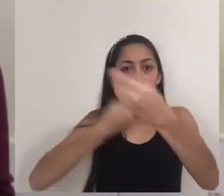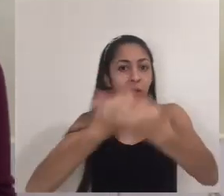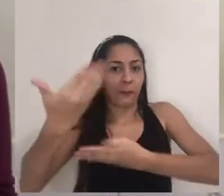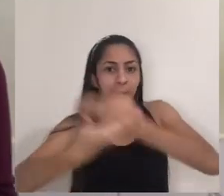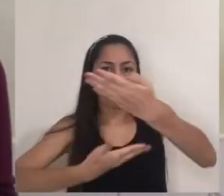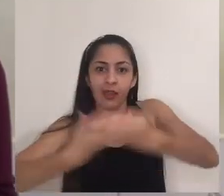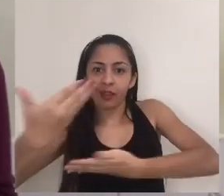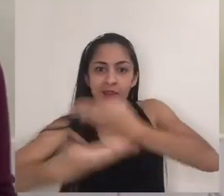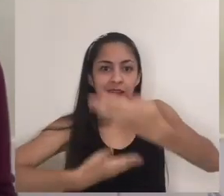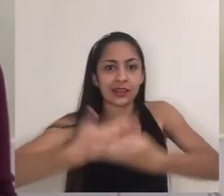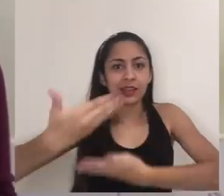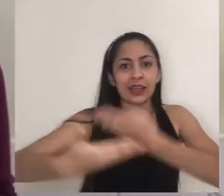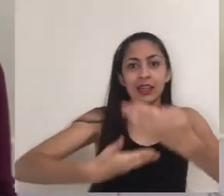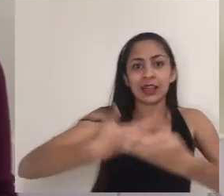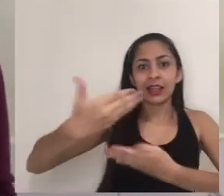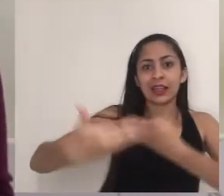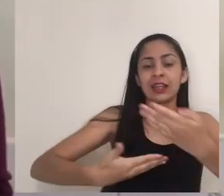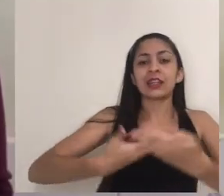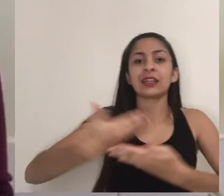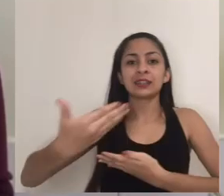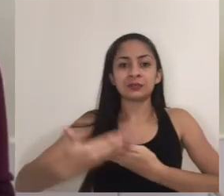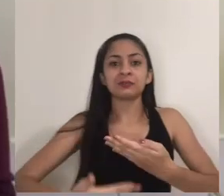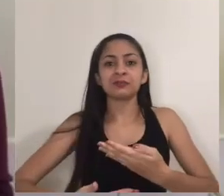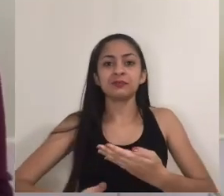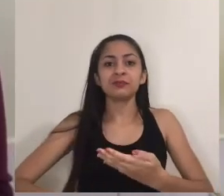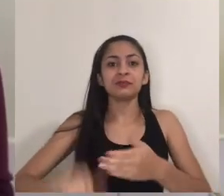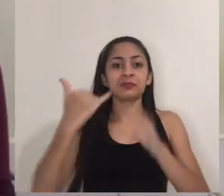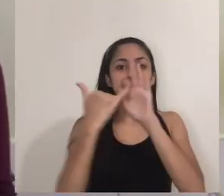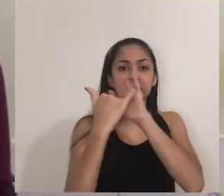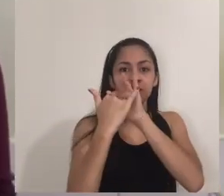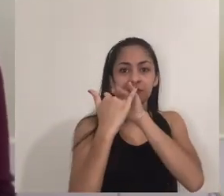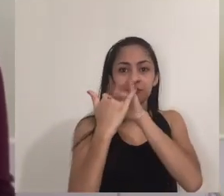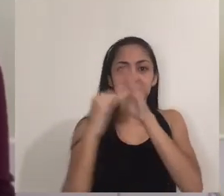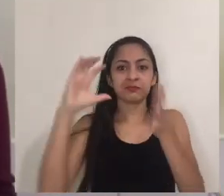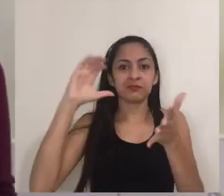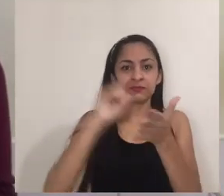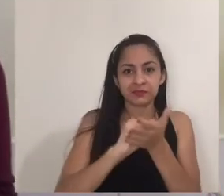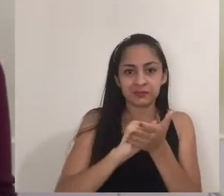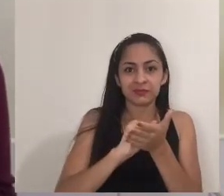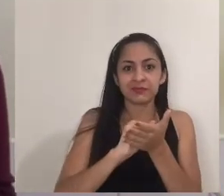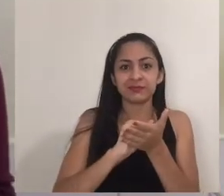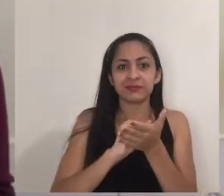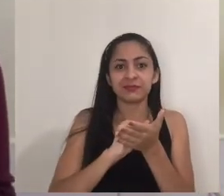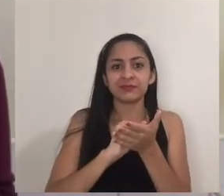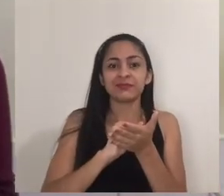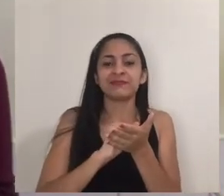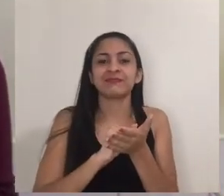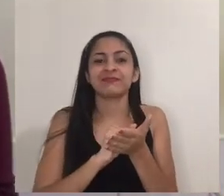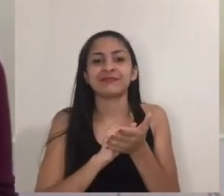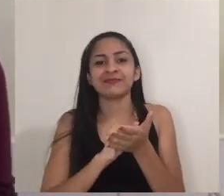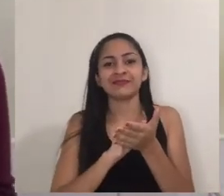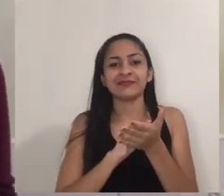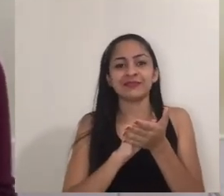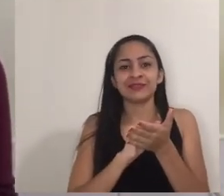vídeo, compartilhar. Se você ainda não segue, seguir o